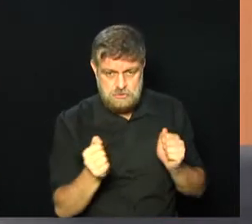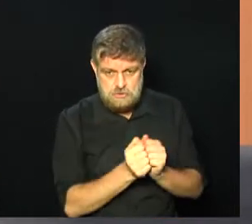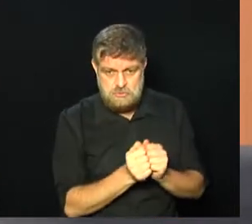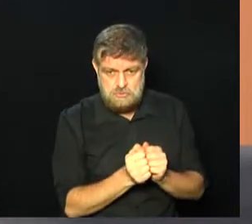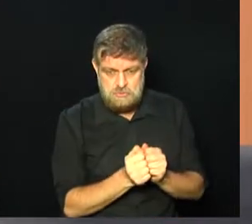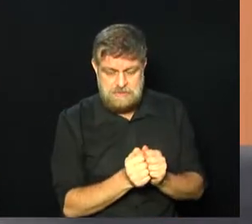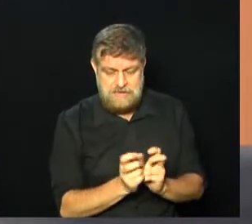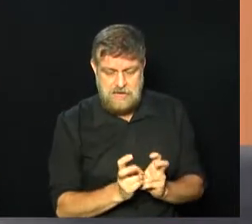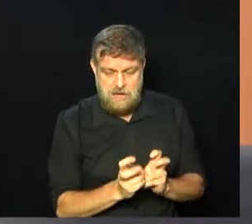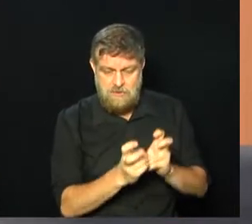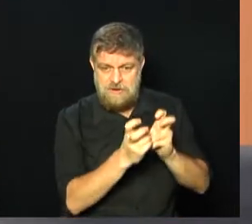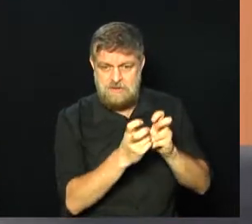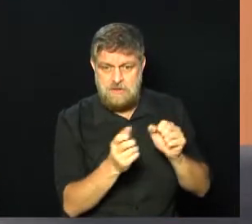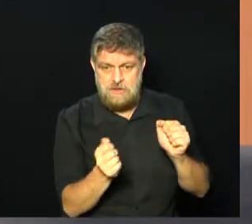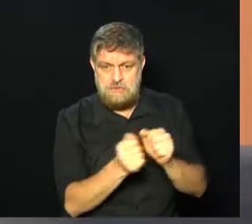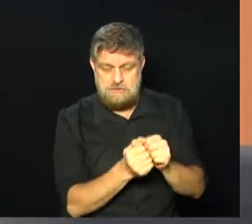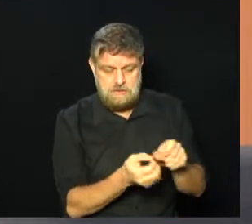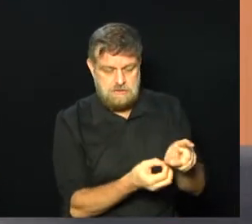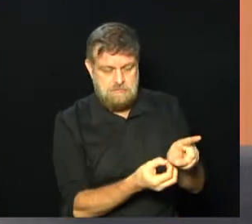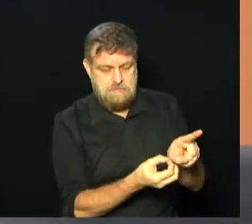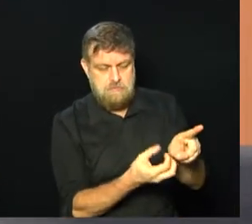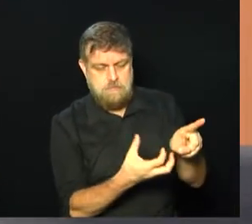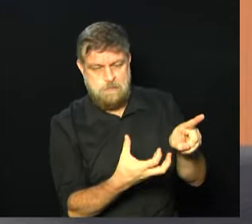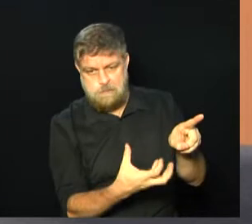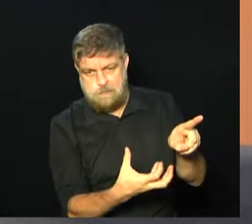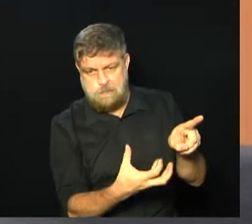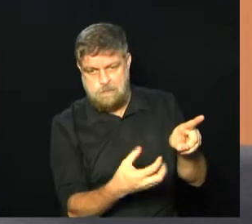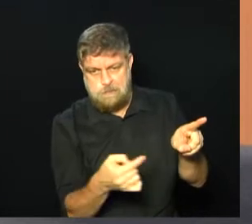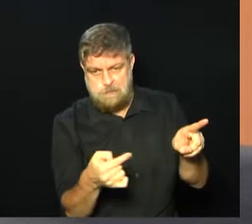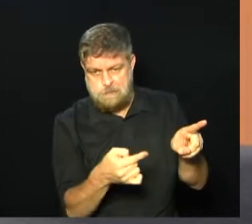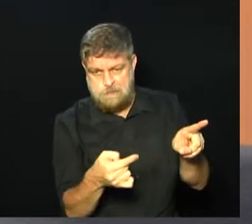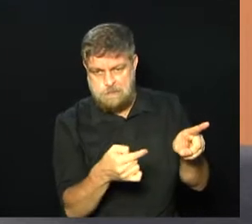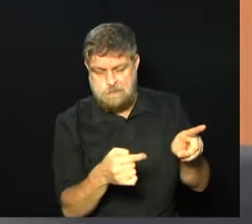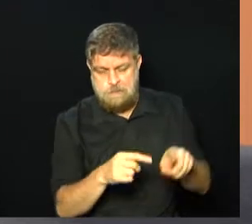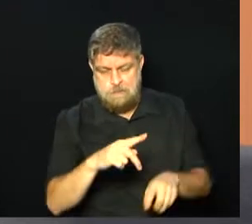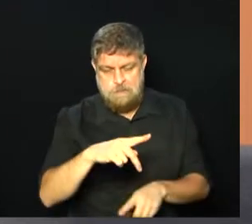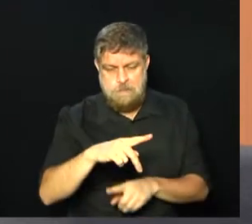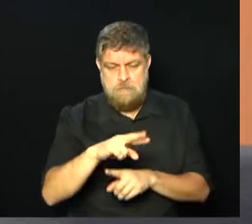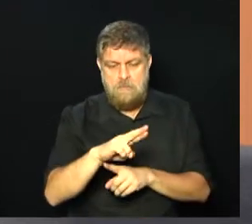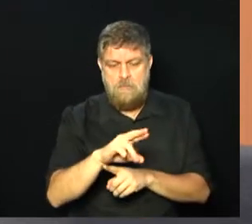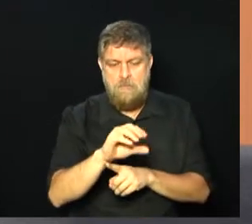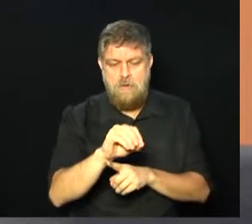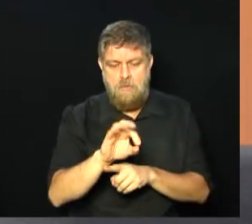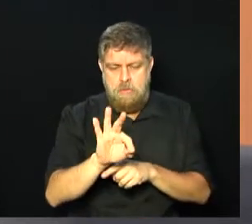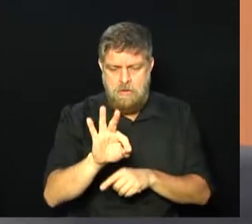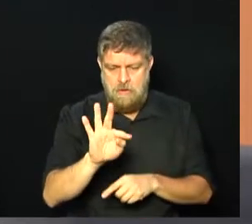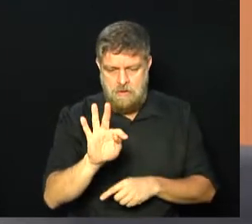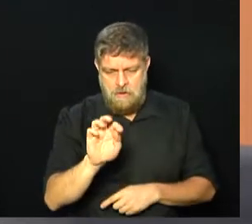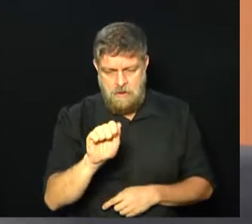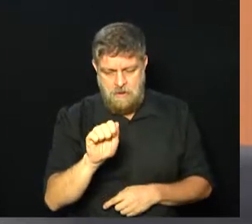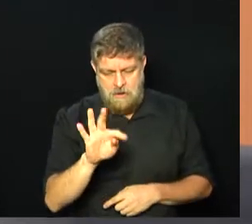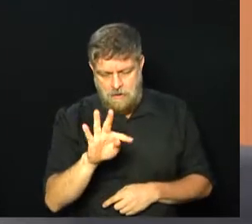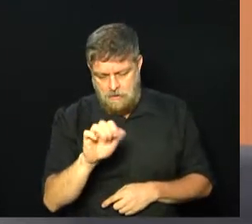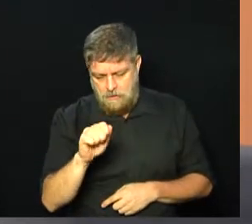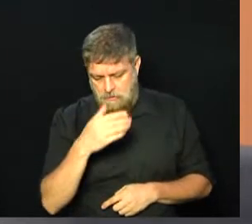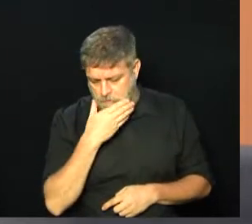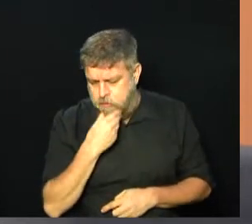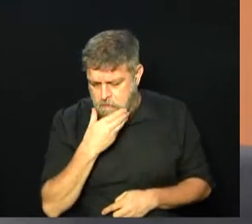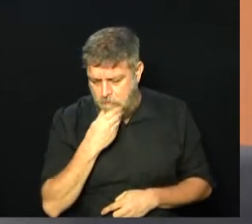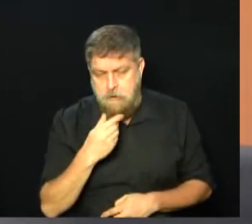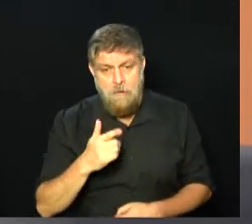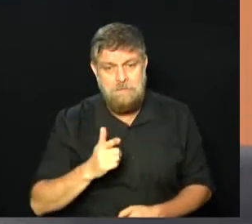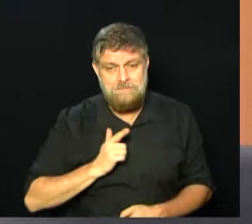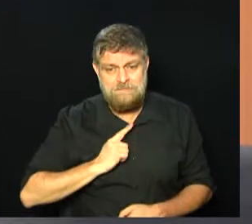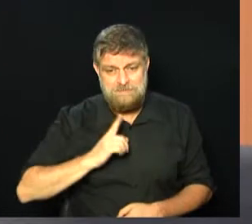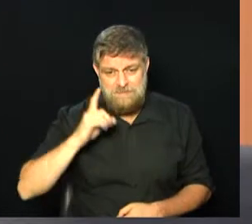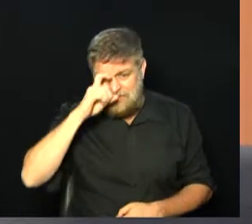tumor com a hiperplasia benigna, com o inchaço da próstata. Então, muitas vezes, os homens eles têm dificuldade para urinar, não